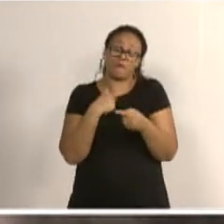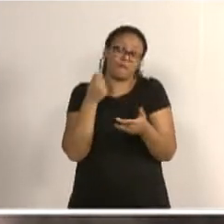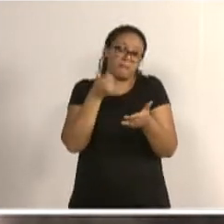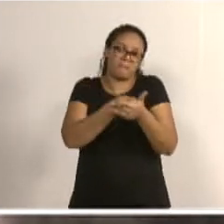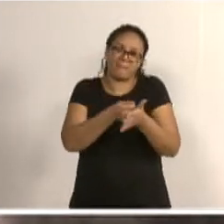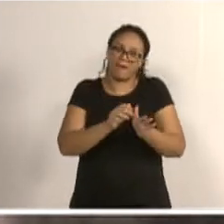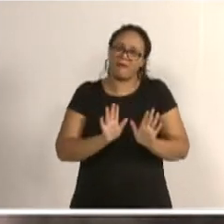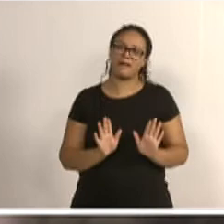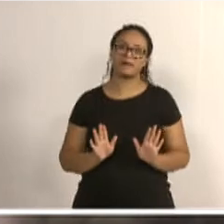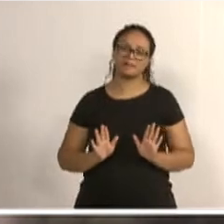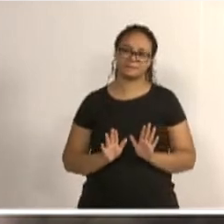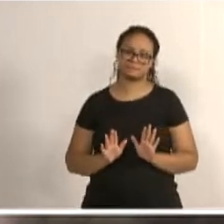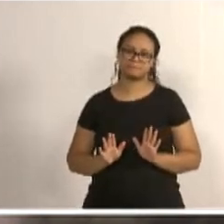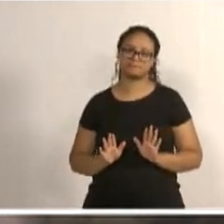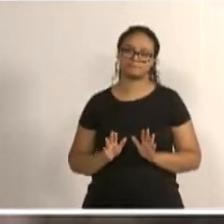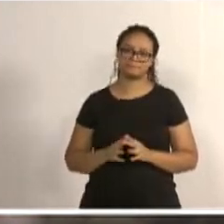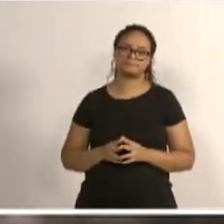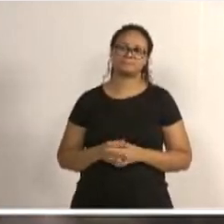isso.